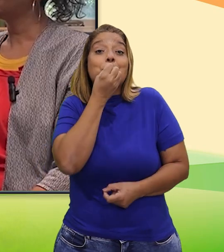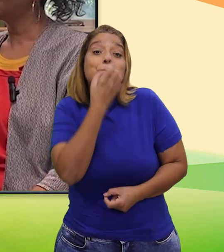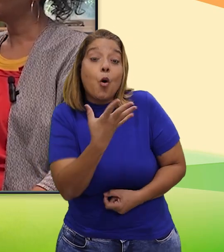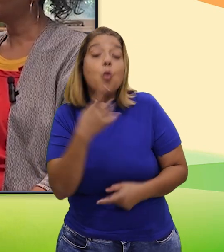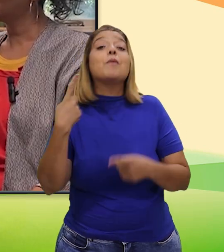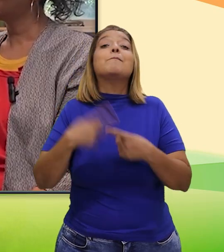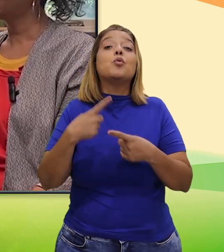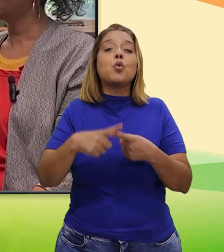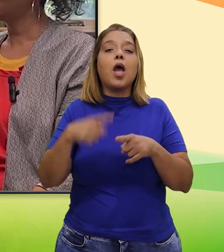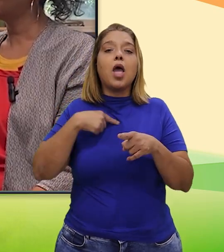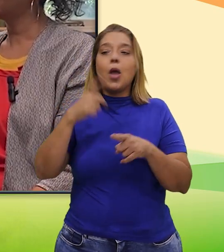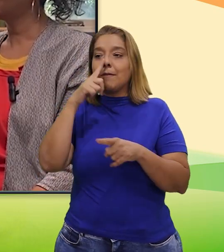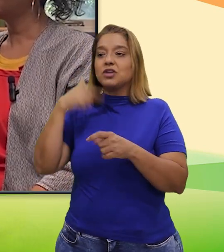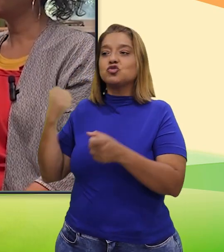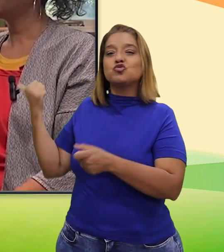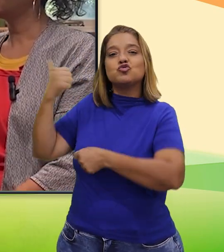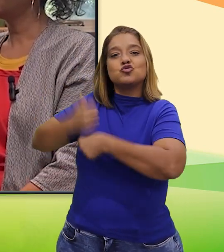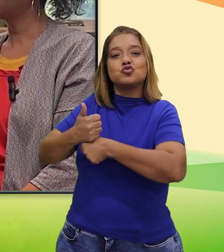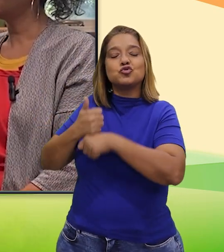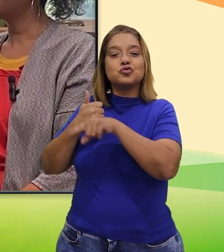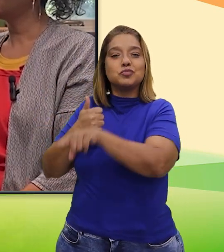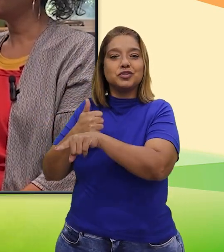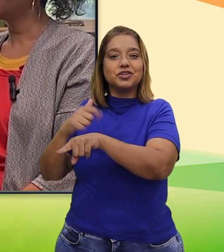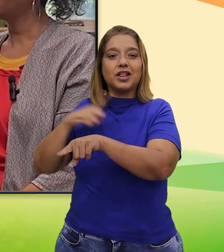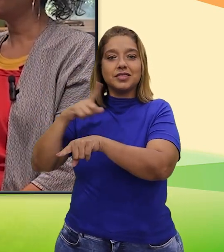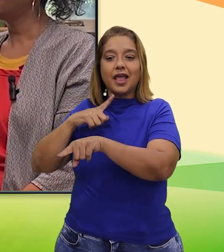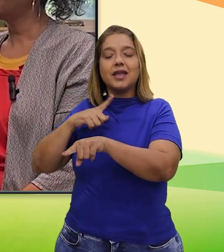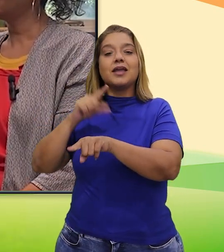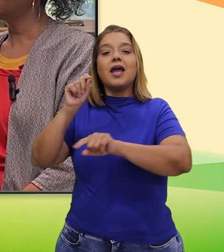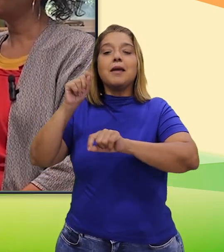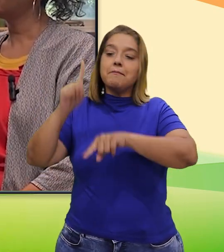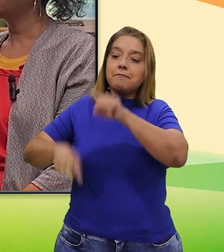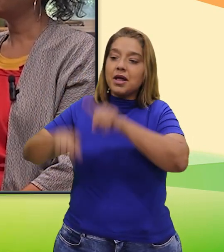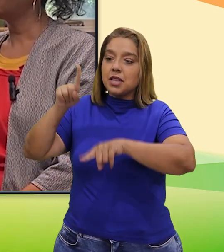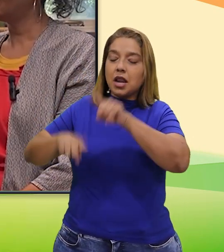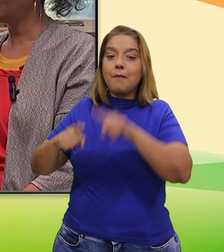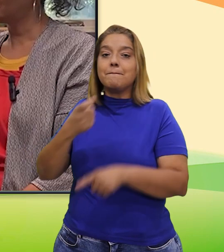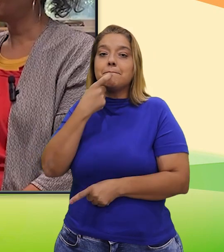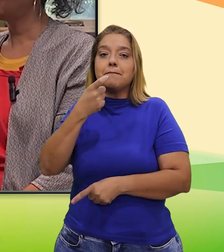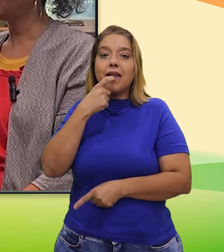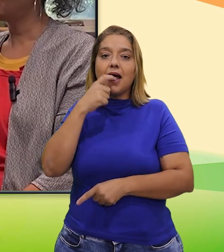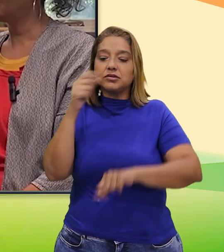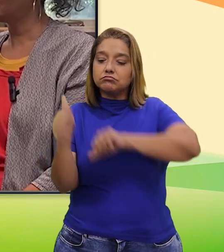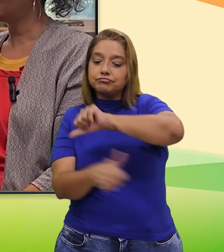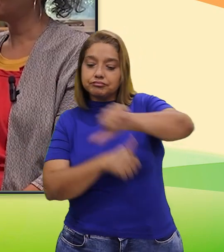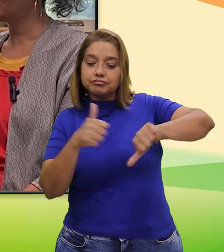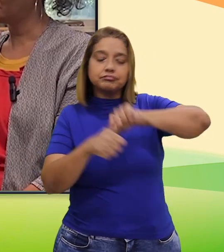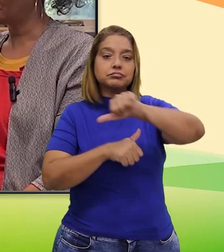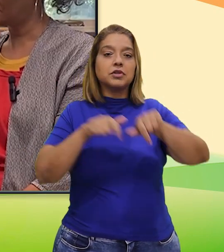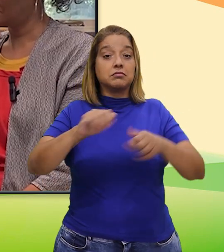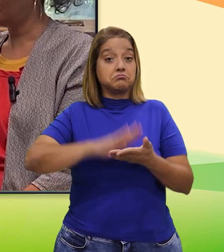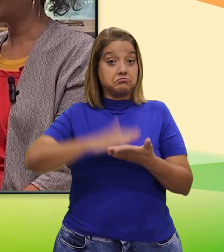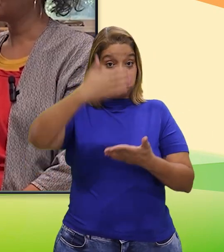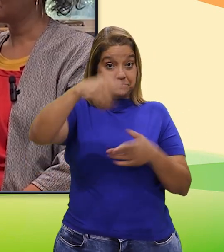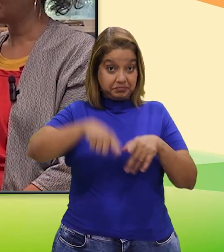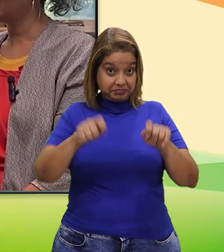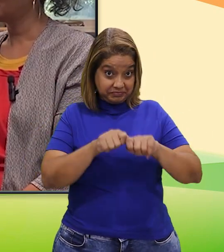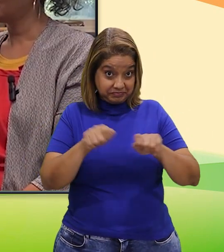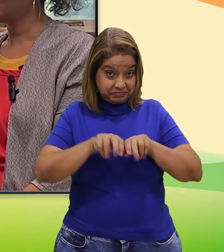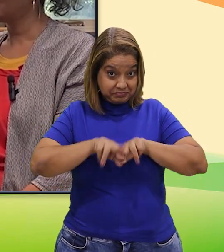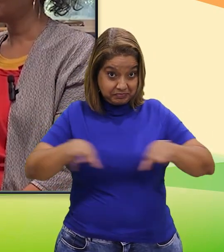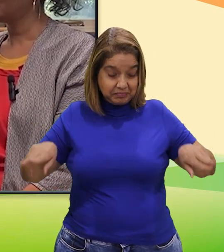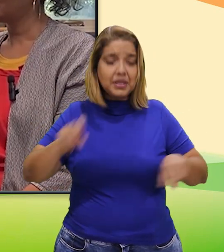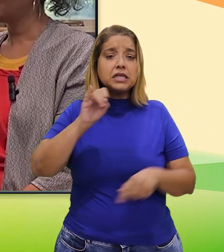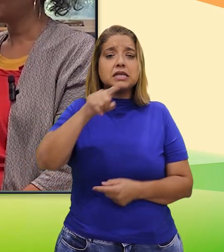tem essa virtude porque a gente substituiu os componentes introduzindo nele material plástico. Se